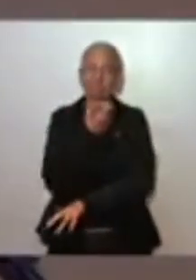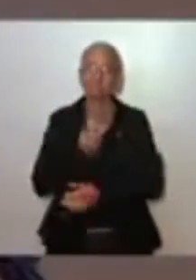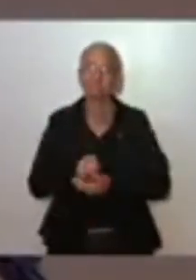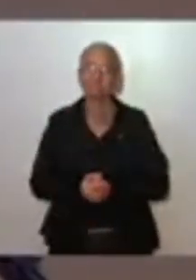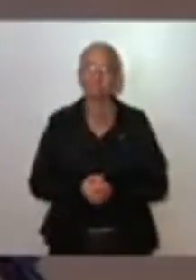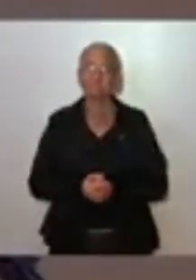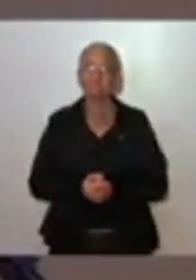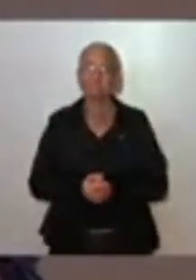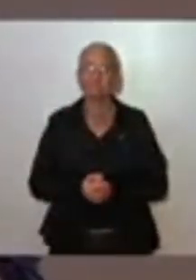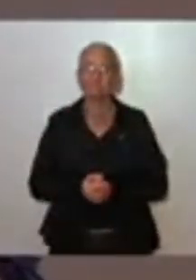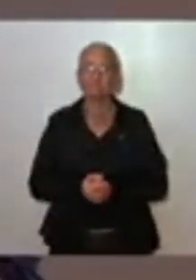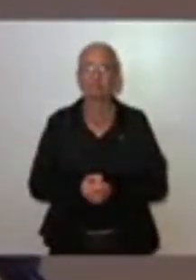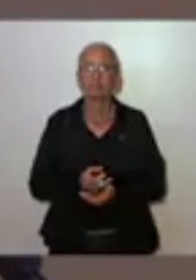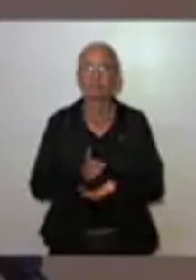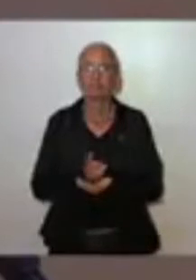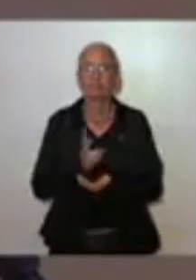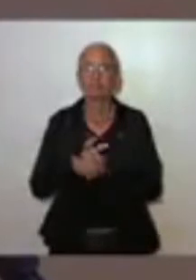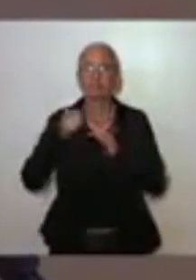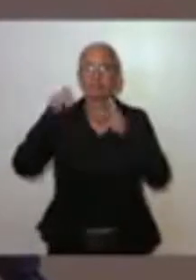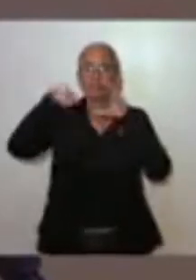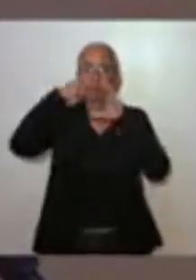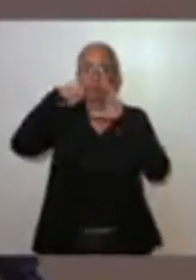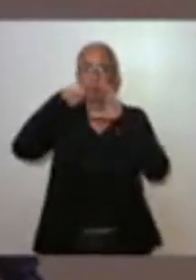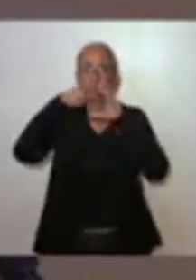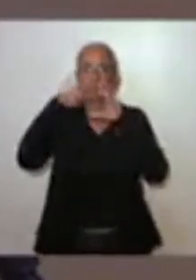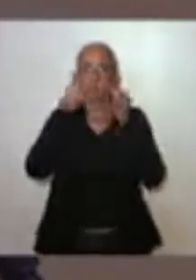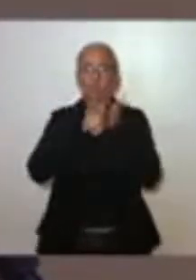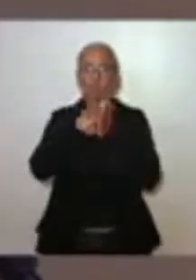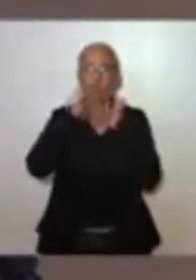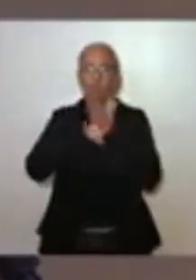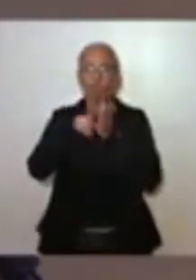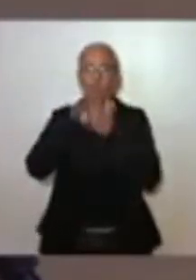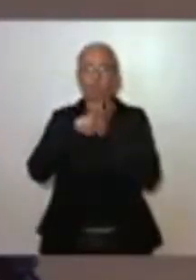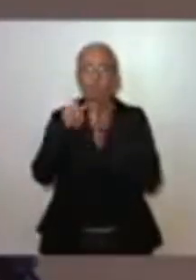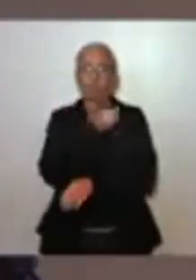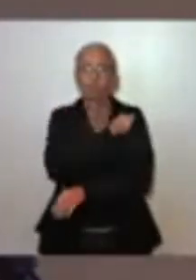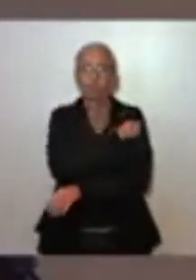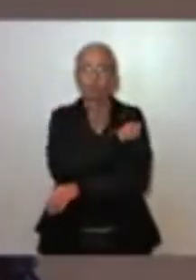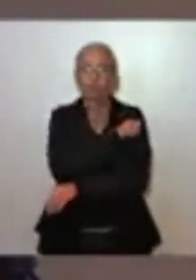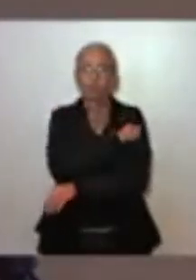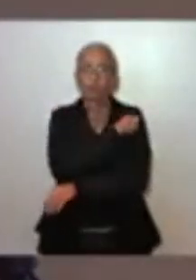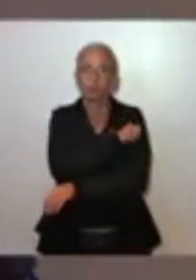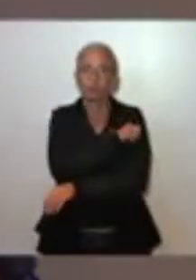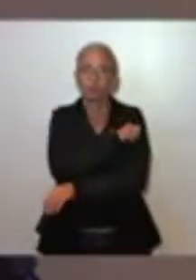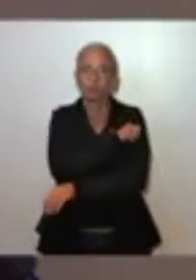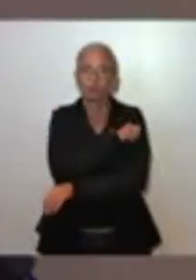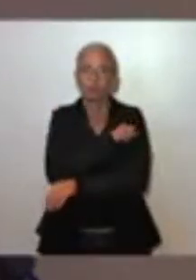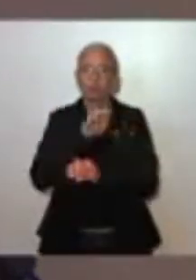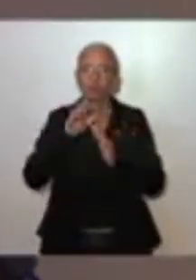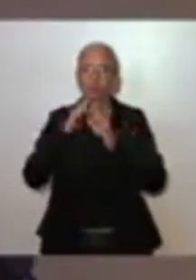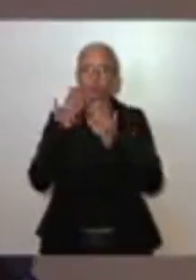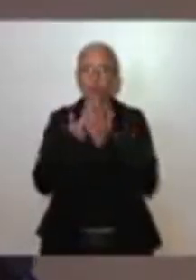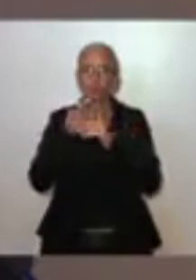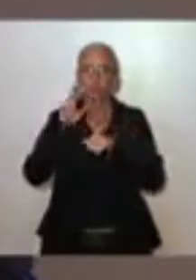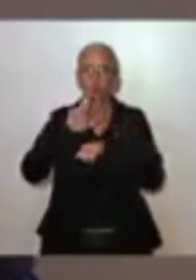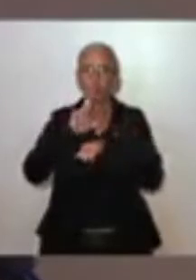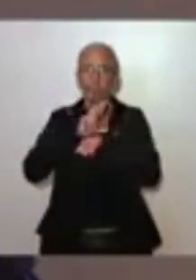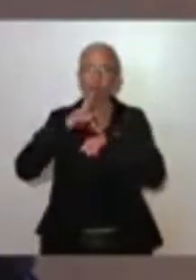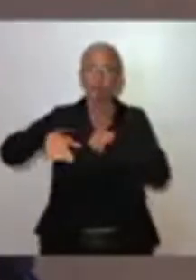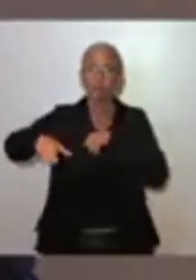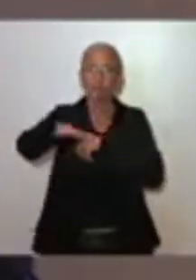nós estaremos agora início ao vídeo com as perguntas formuladas por alunos das redes municipais de ensino da região